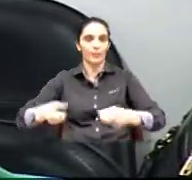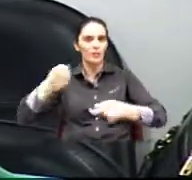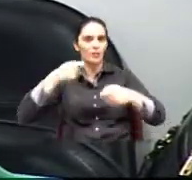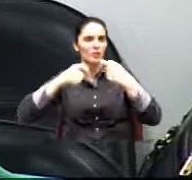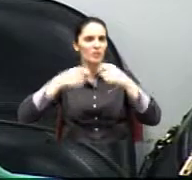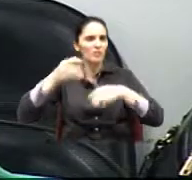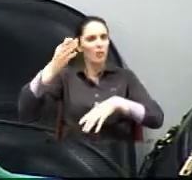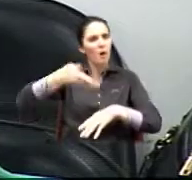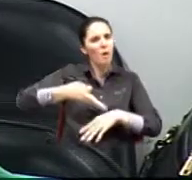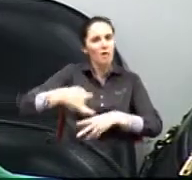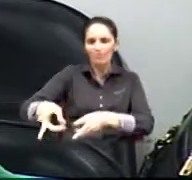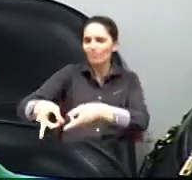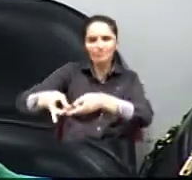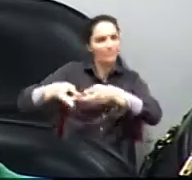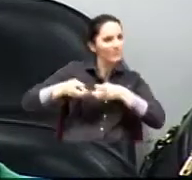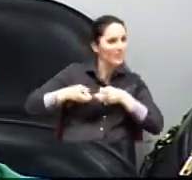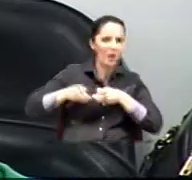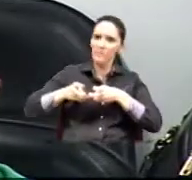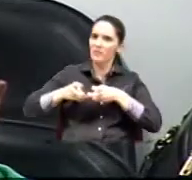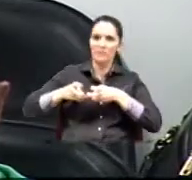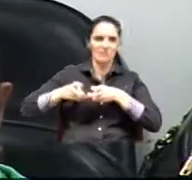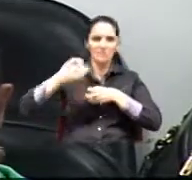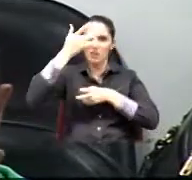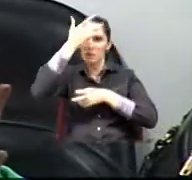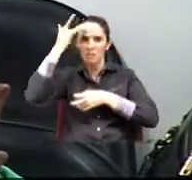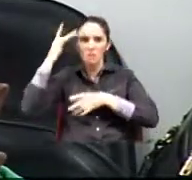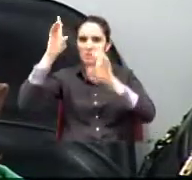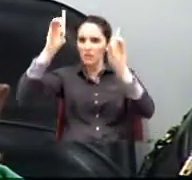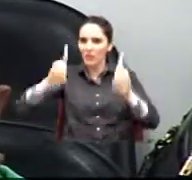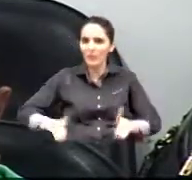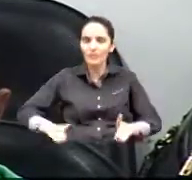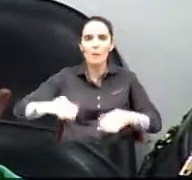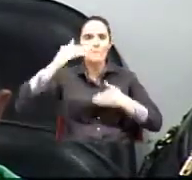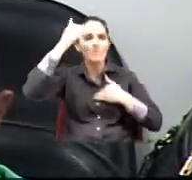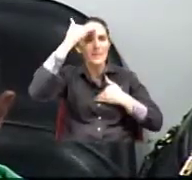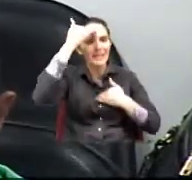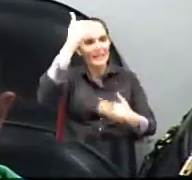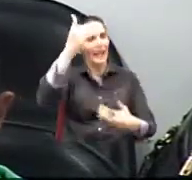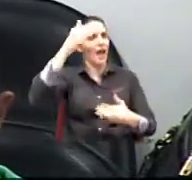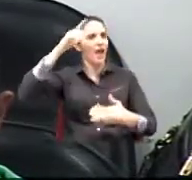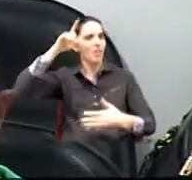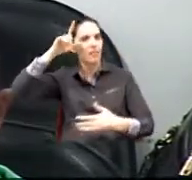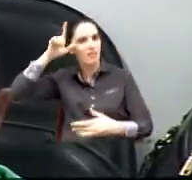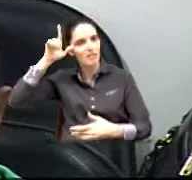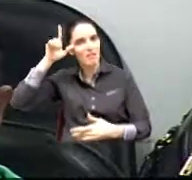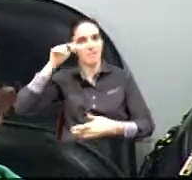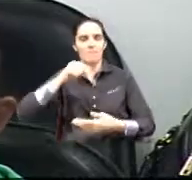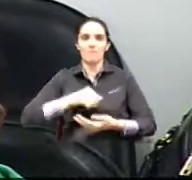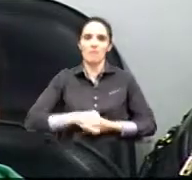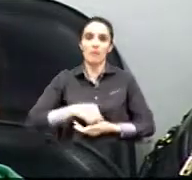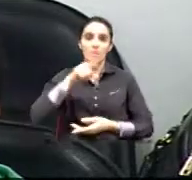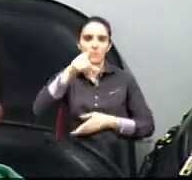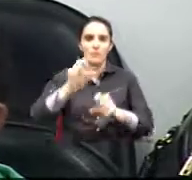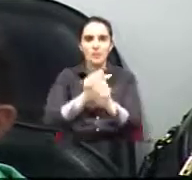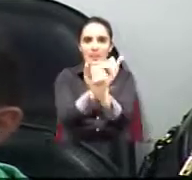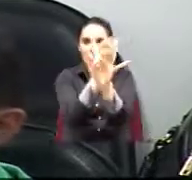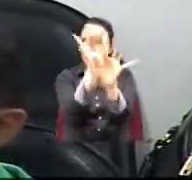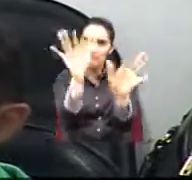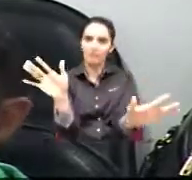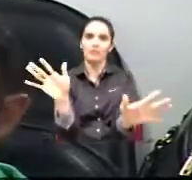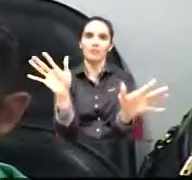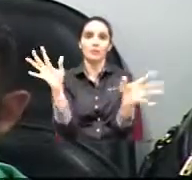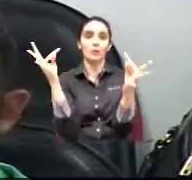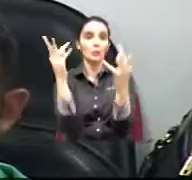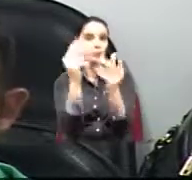olhar voltado para o deficiente. Então, muito obrigada por essa fala, para você deixar claro para nós que